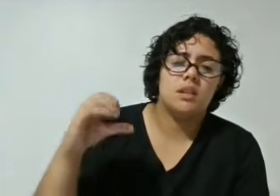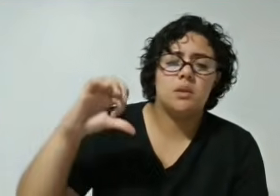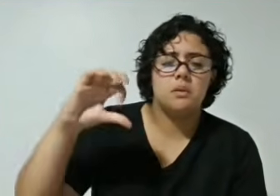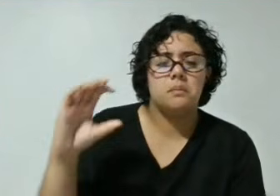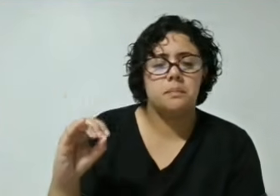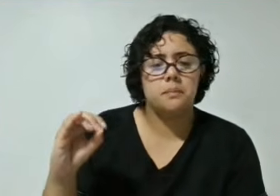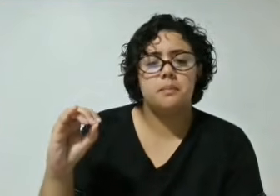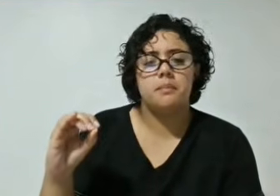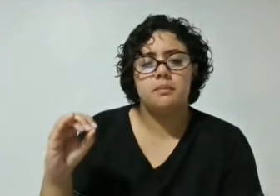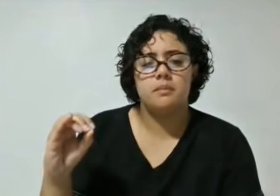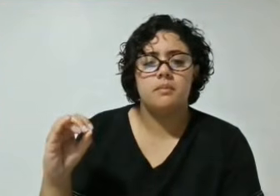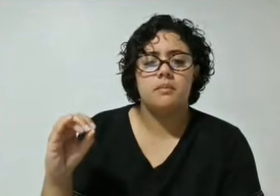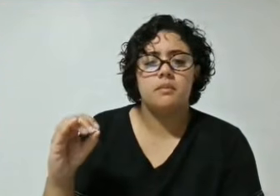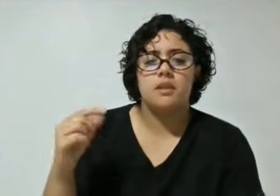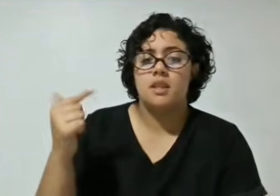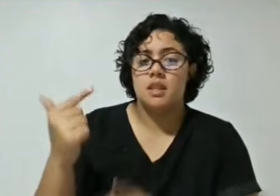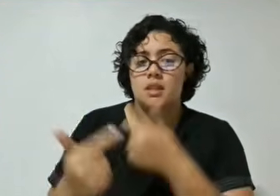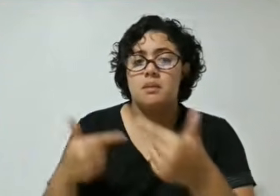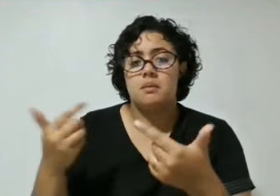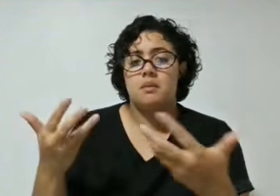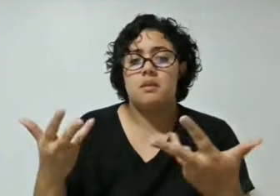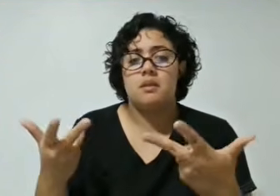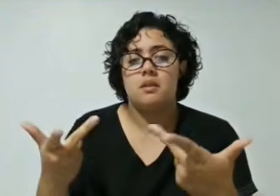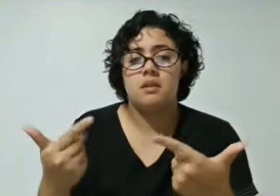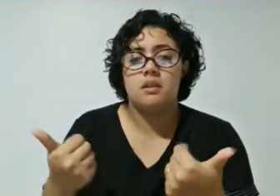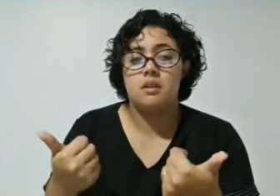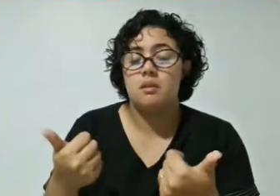foi um trabalho fenomenal, desculpa, final da década de 90.